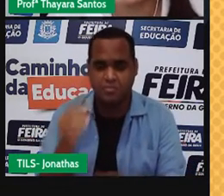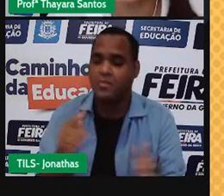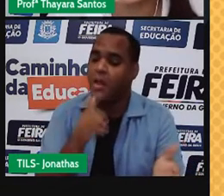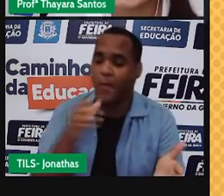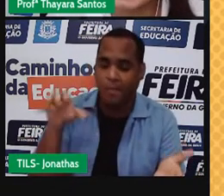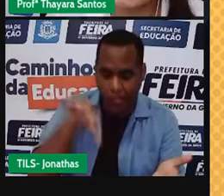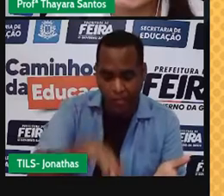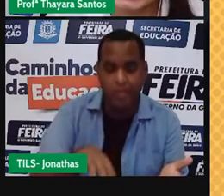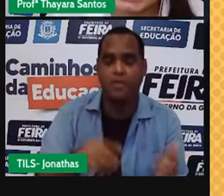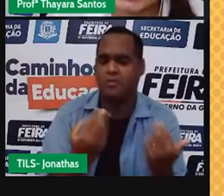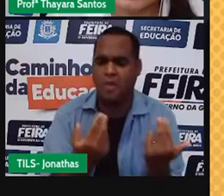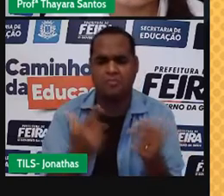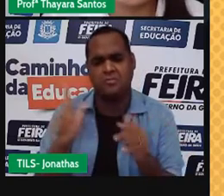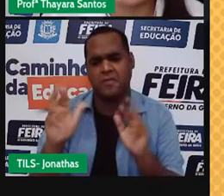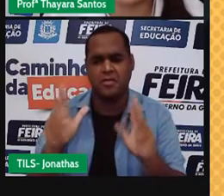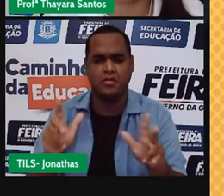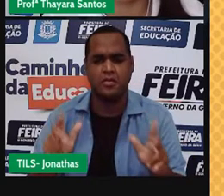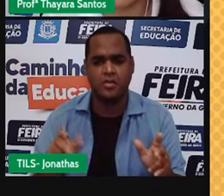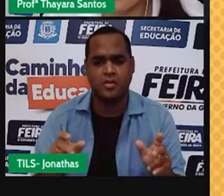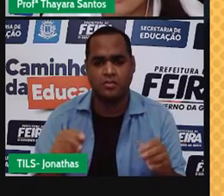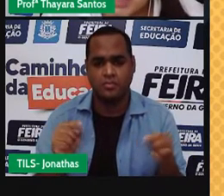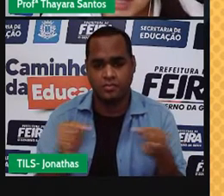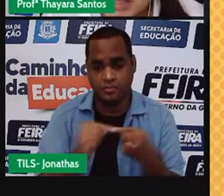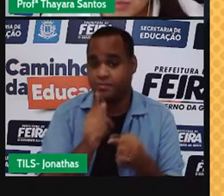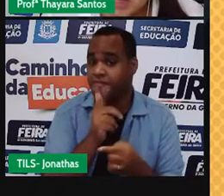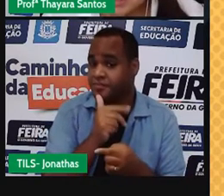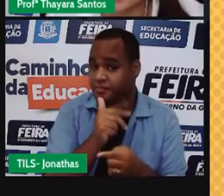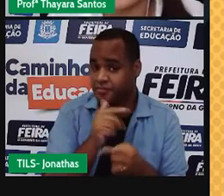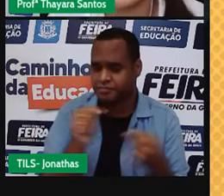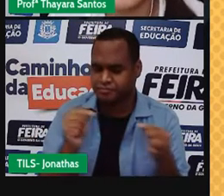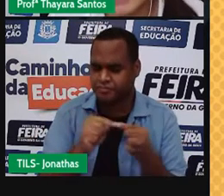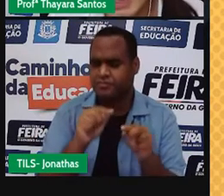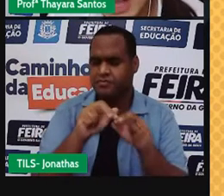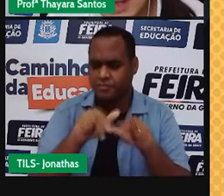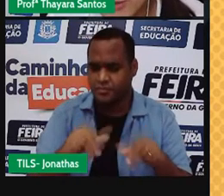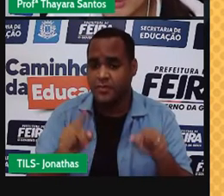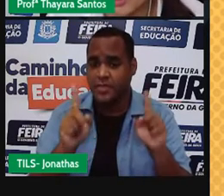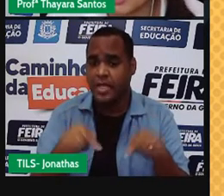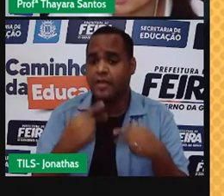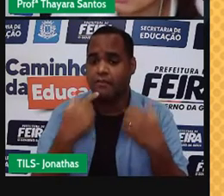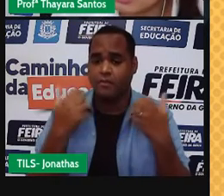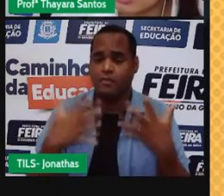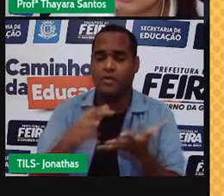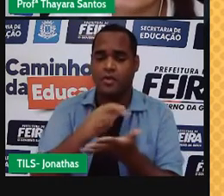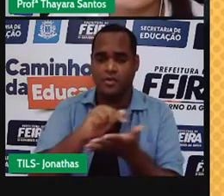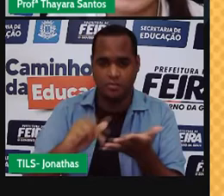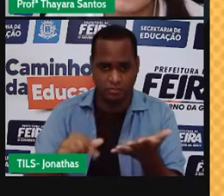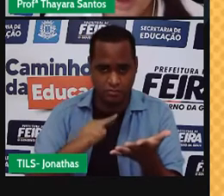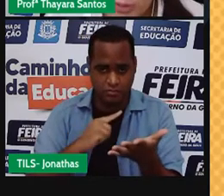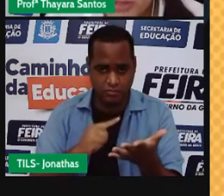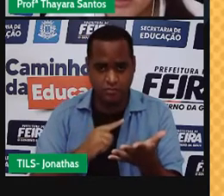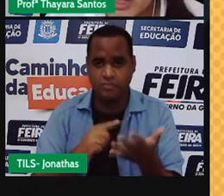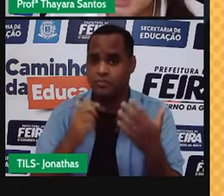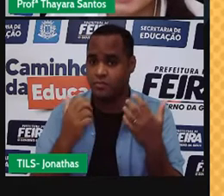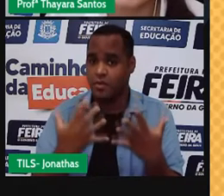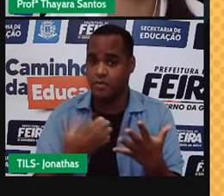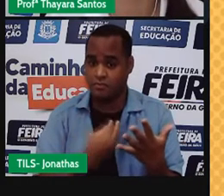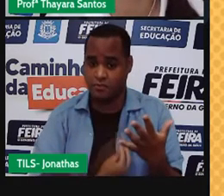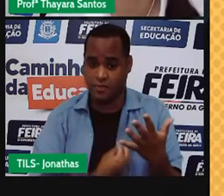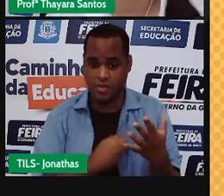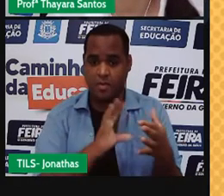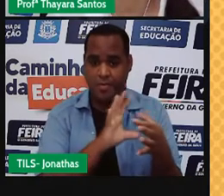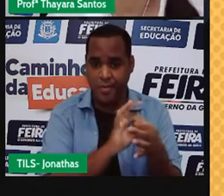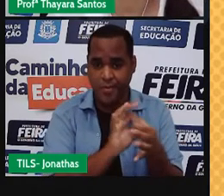ter outra forma então no estado líquido a forma dessa matéria é variável no estado sólido a forma é